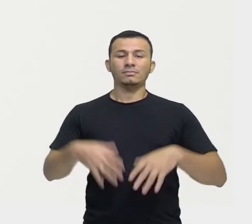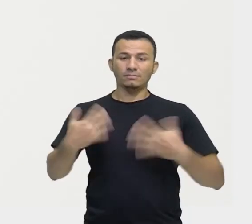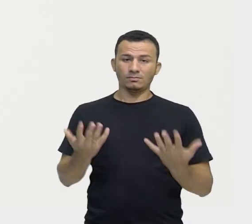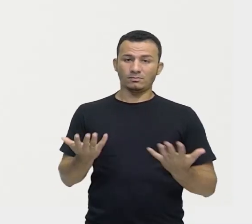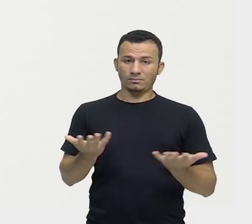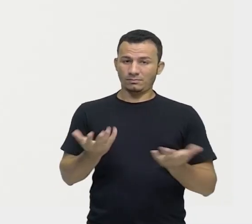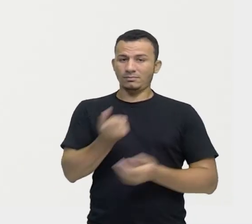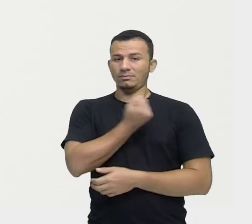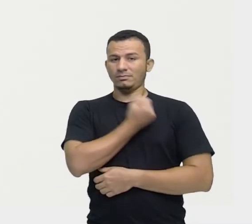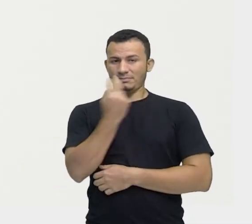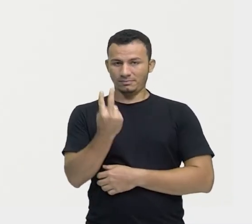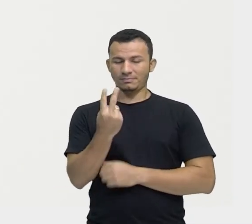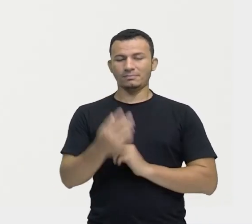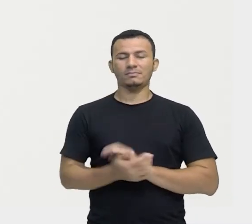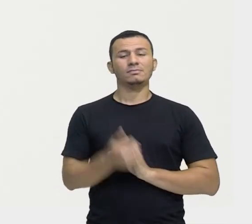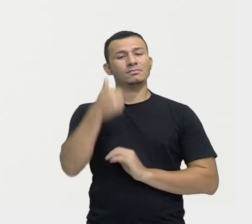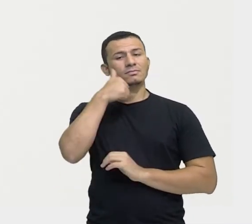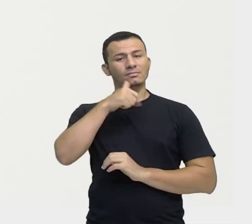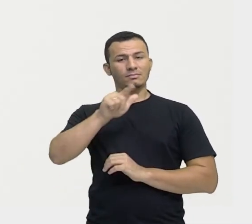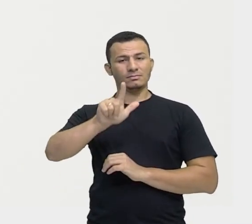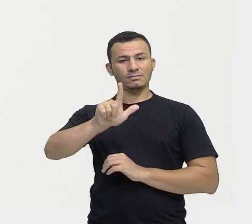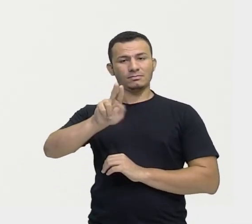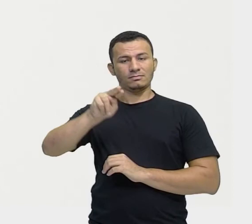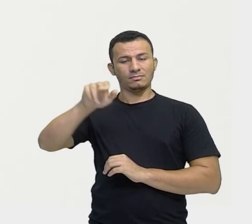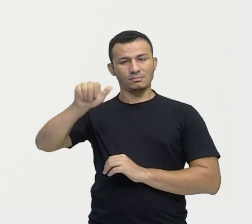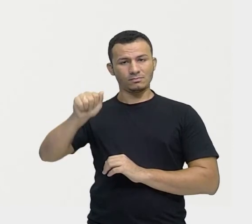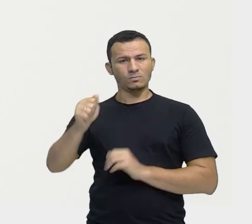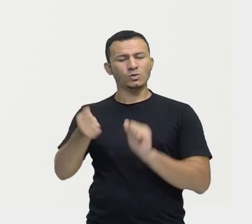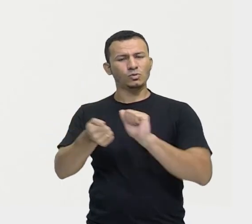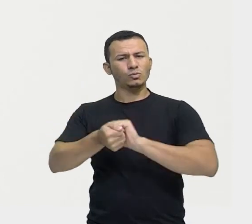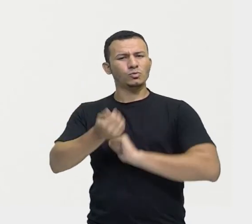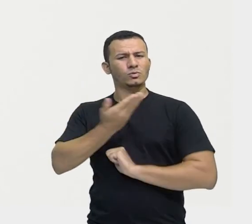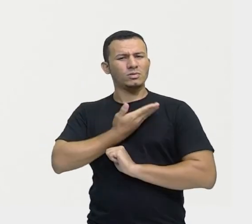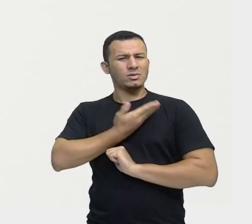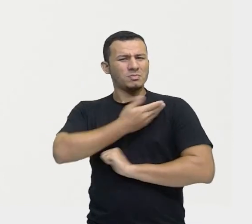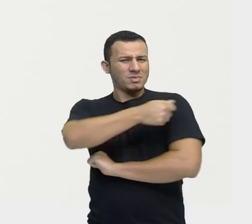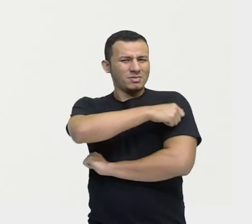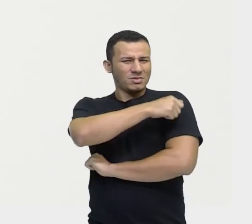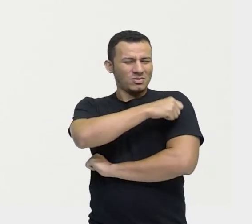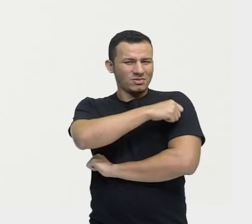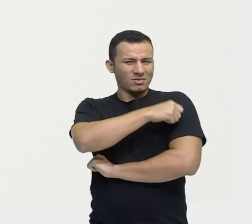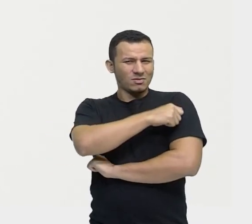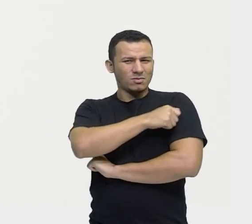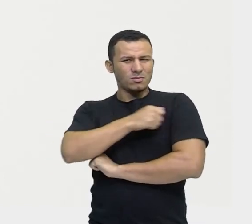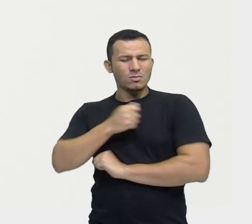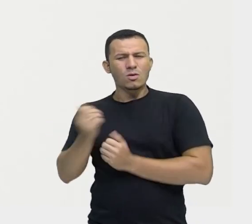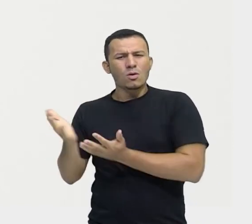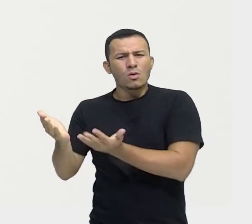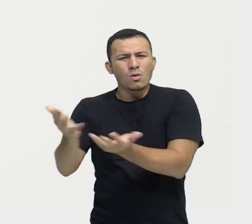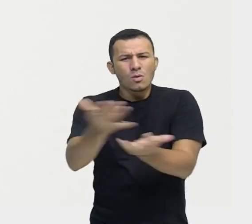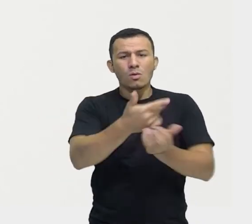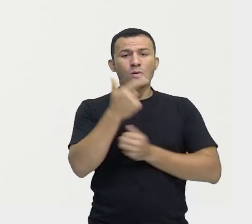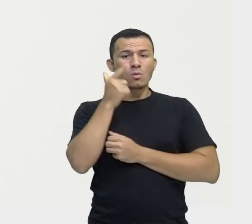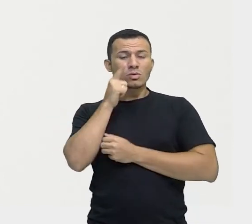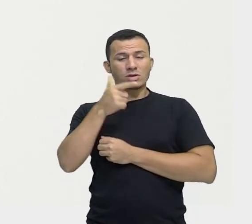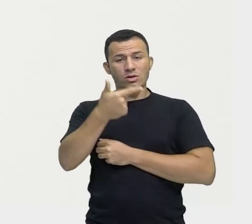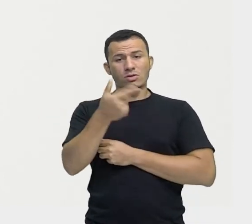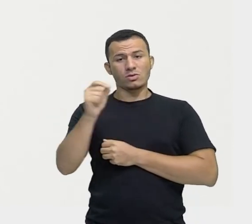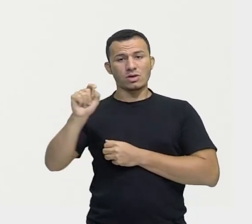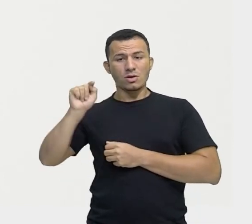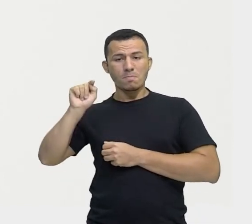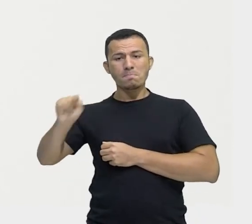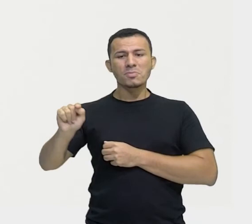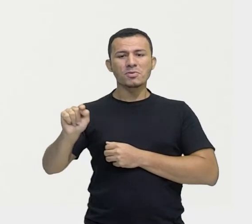vamos ao nosso exercício número 2. Luna e seus colegas de classe juntaram 200.000 gramas de alimentos para